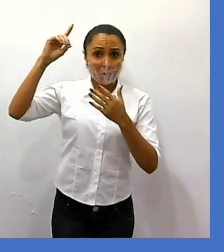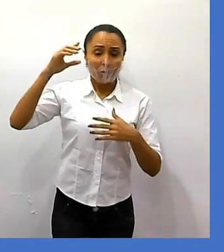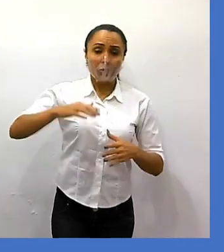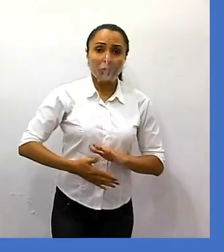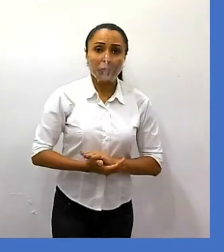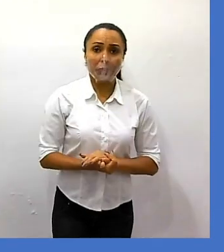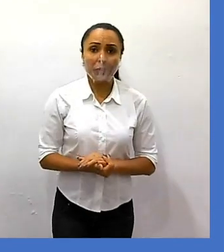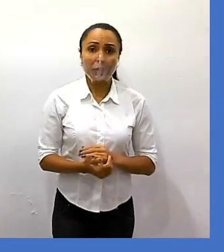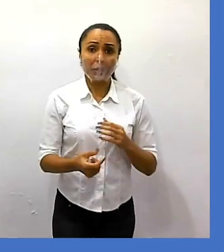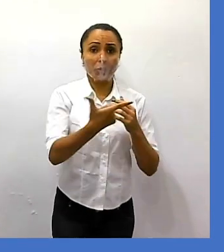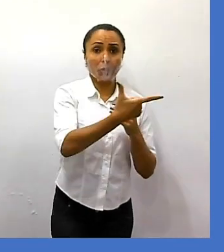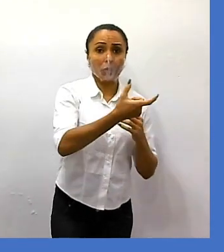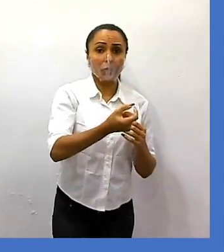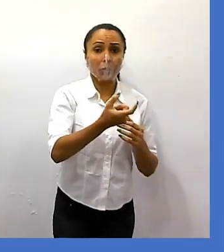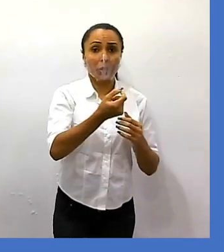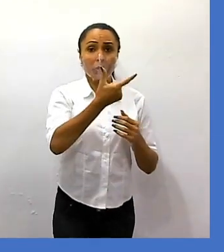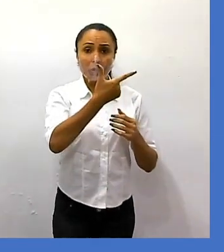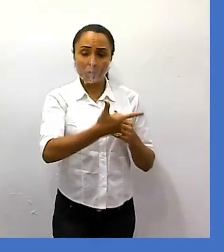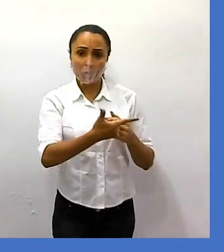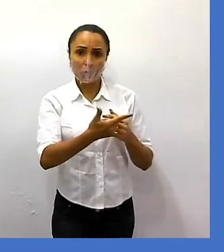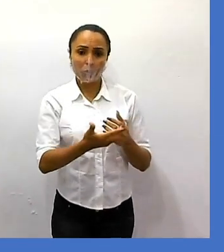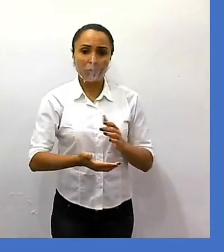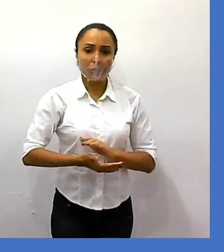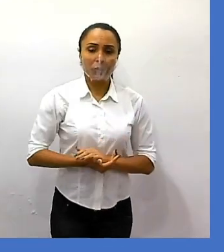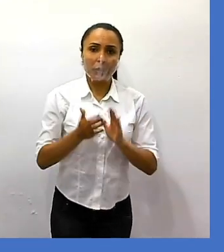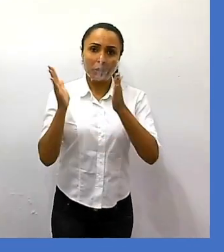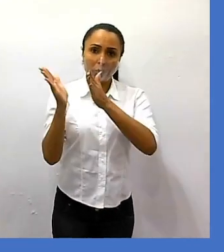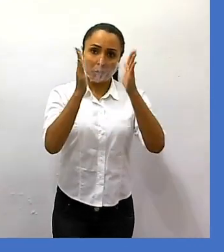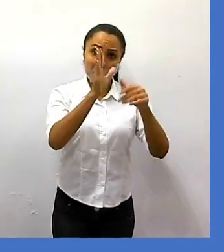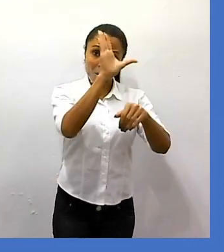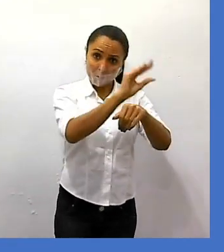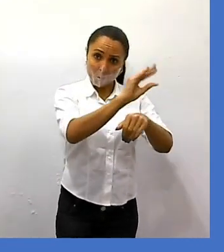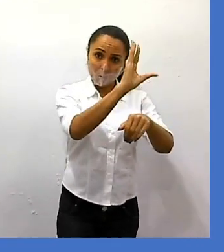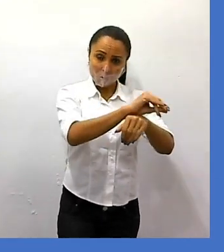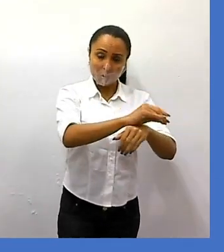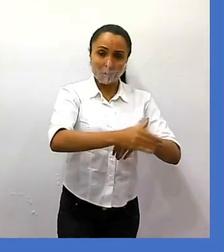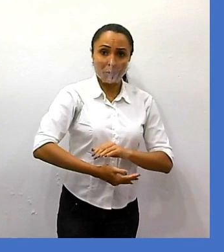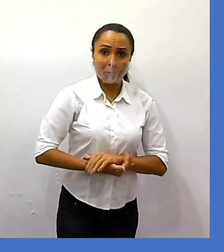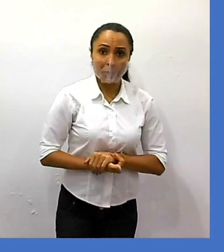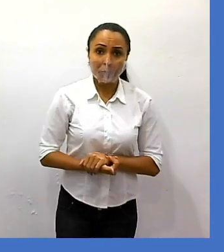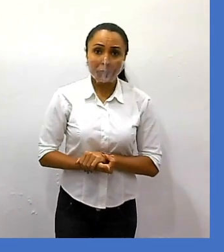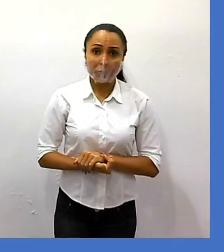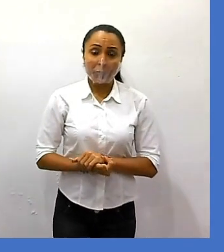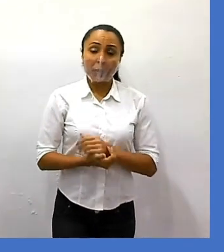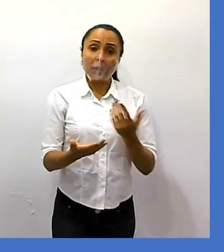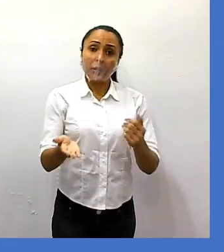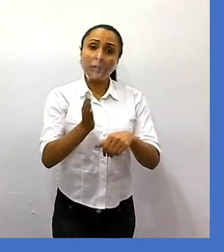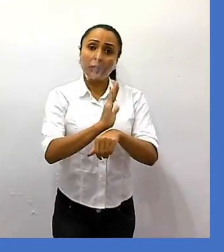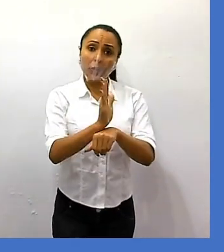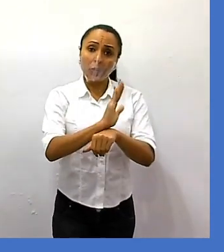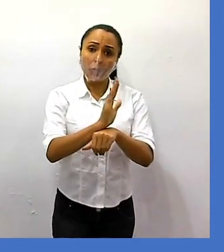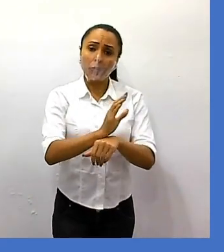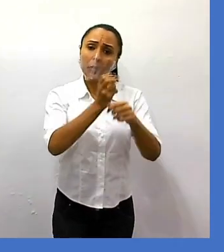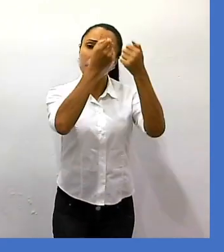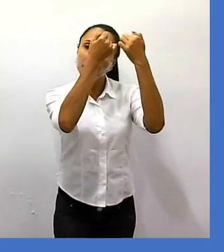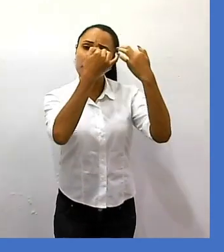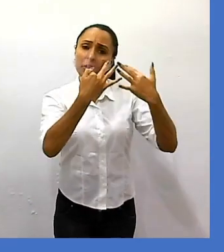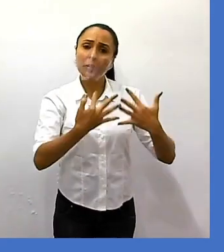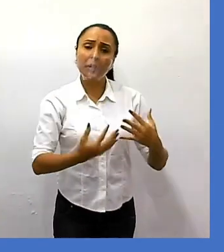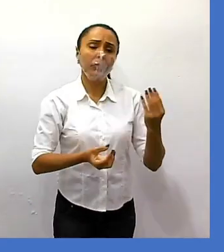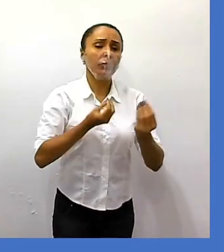de Deus, de 2002, Fernando Meirelles, na imagem da esquerda para vocês. Então, era um filme que falava, né, de